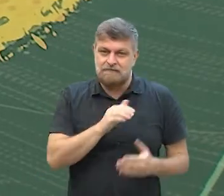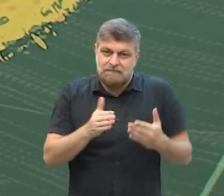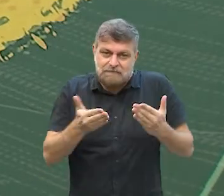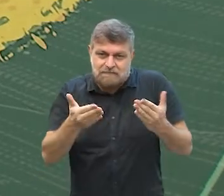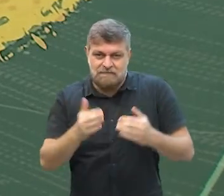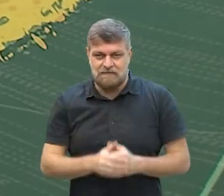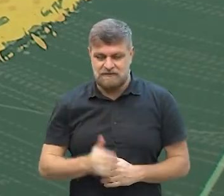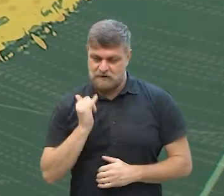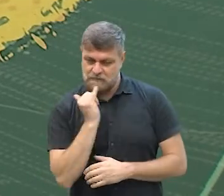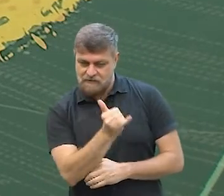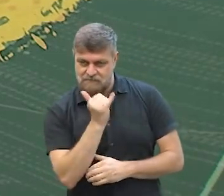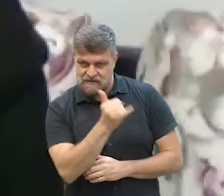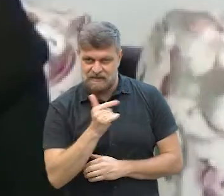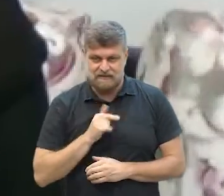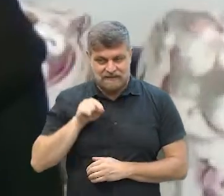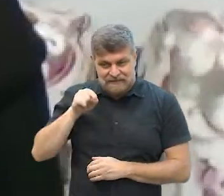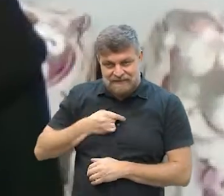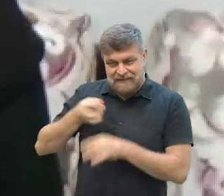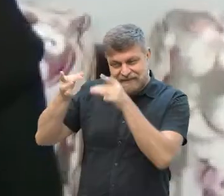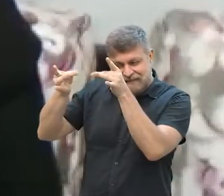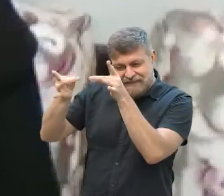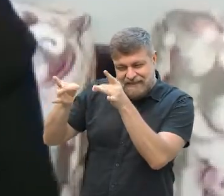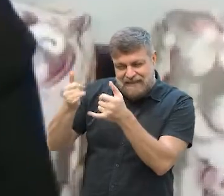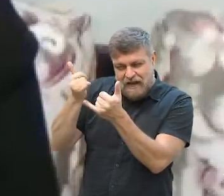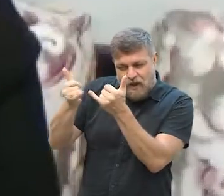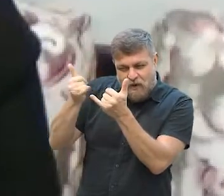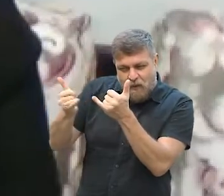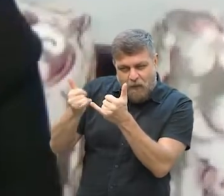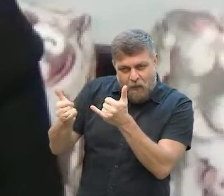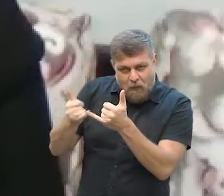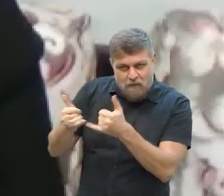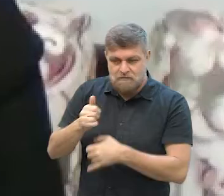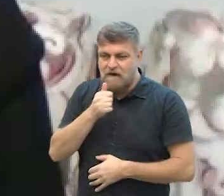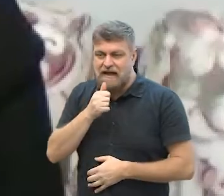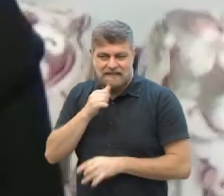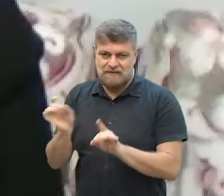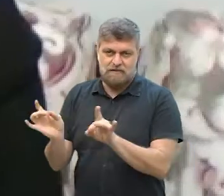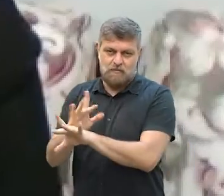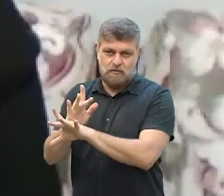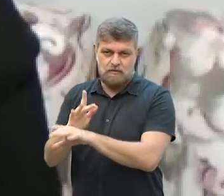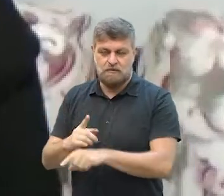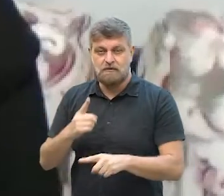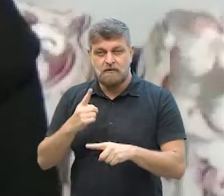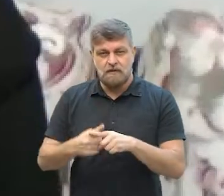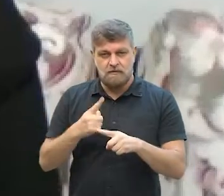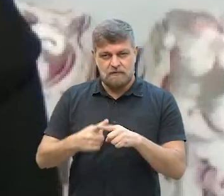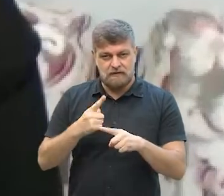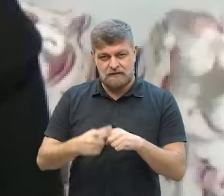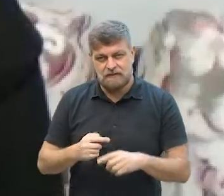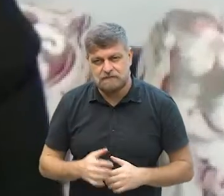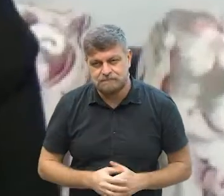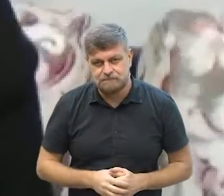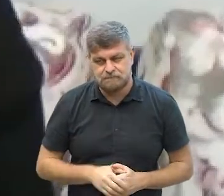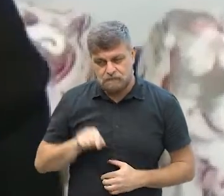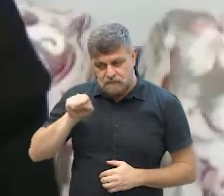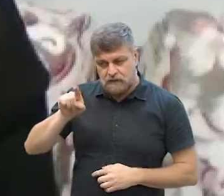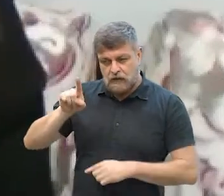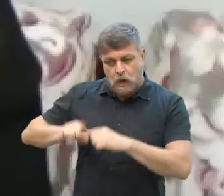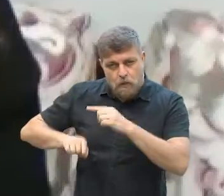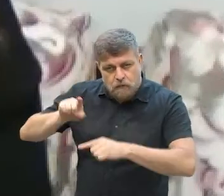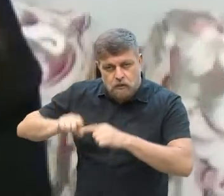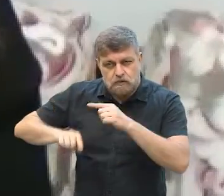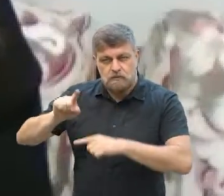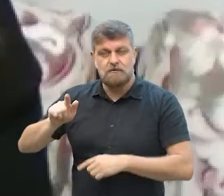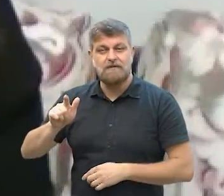como eu mencionei antes, existem algumas pontas que a gente precisa resolver, até porque ele é um produto que